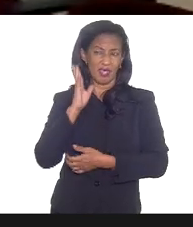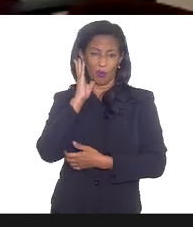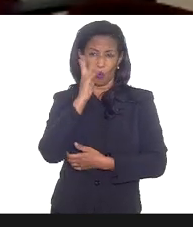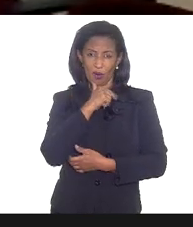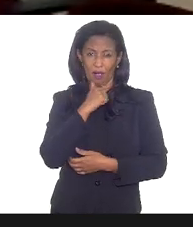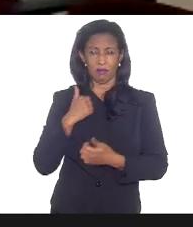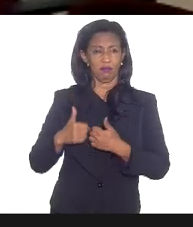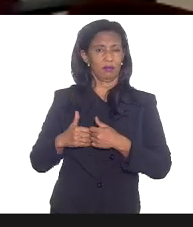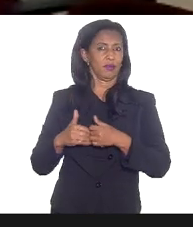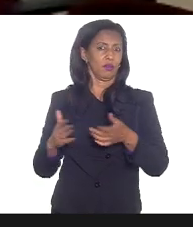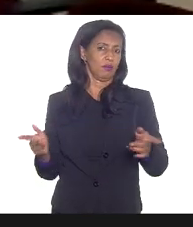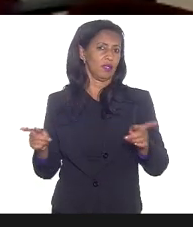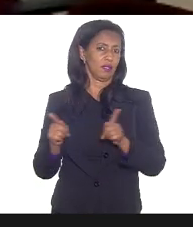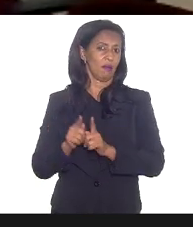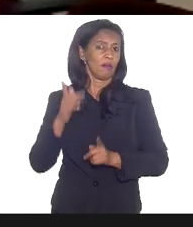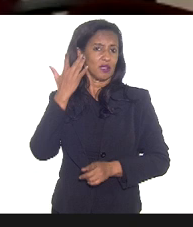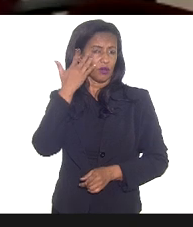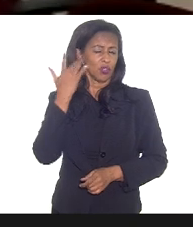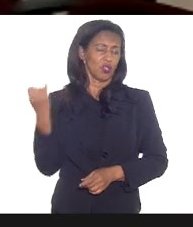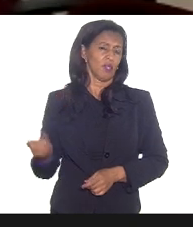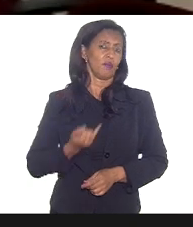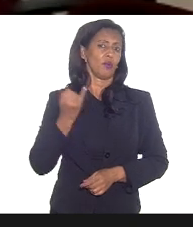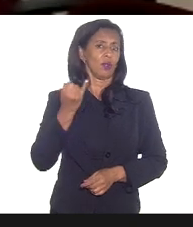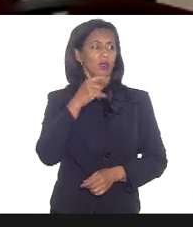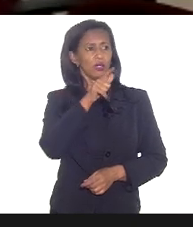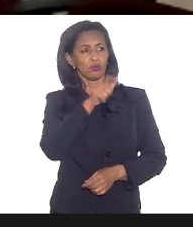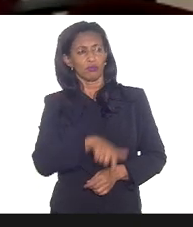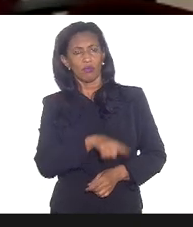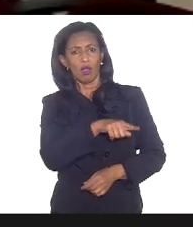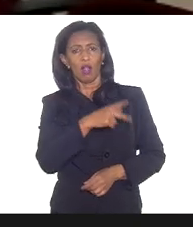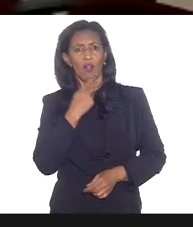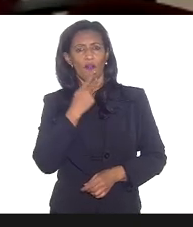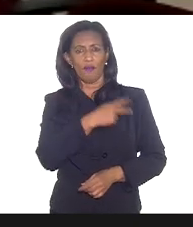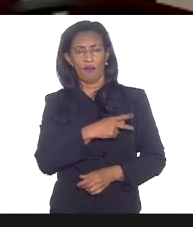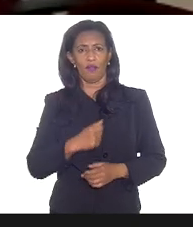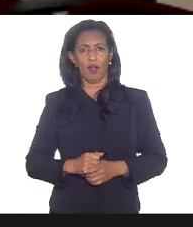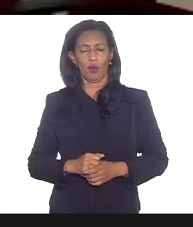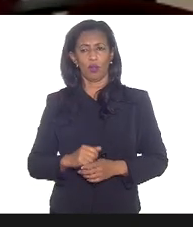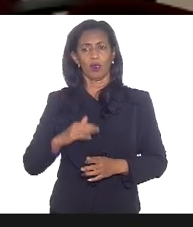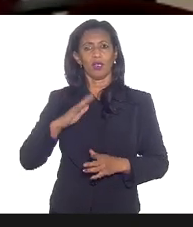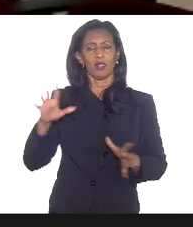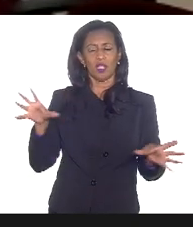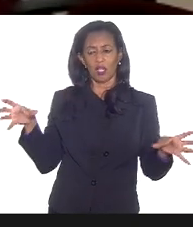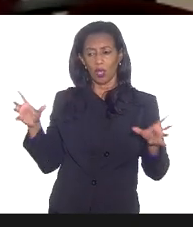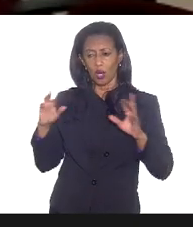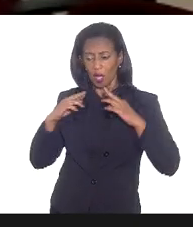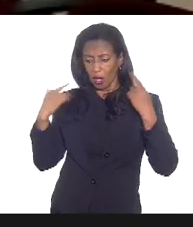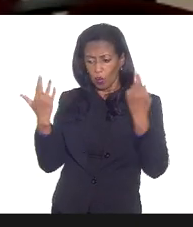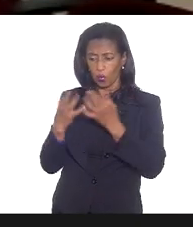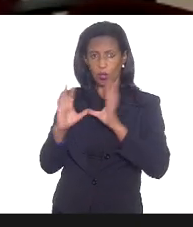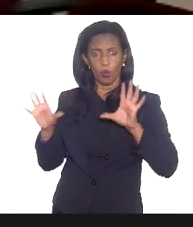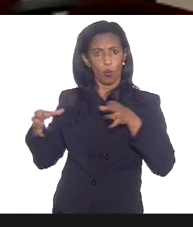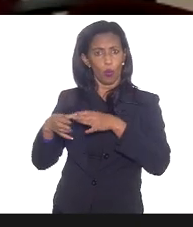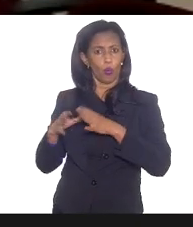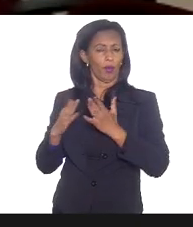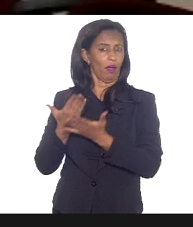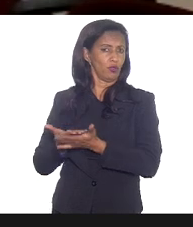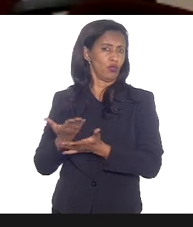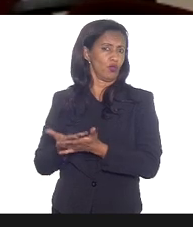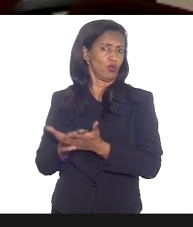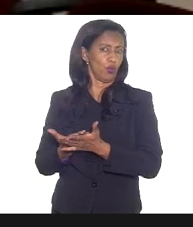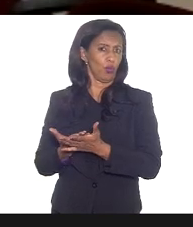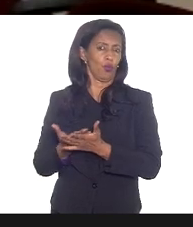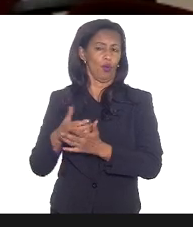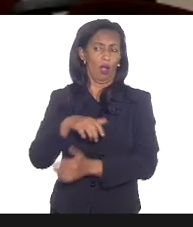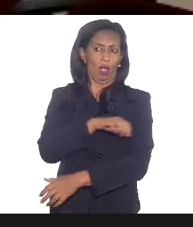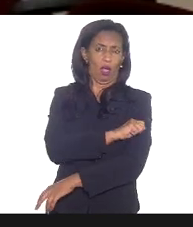né? Mas eu achei importante ele dizer que envolveu a comunidade escolar dele, os professores,